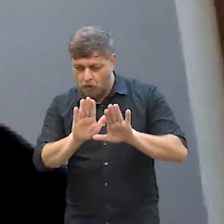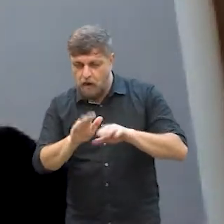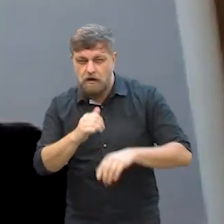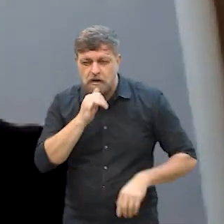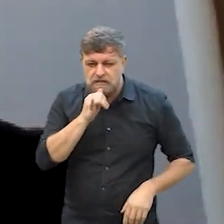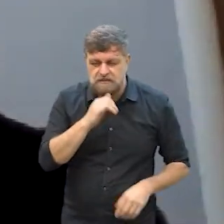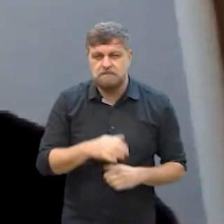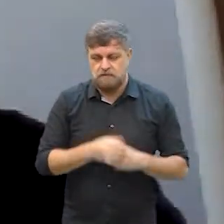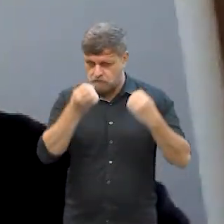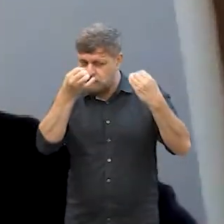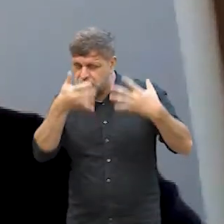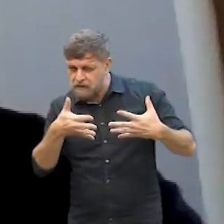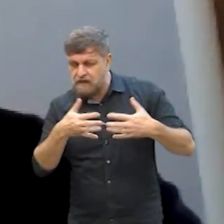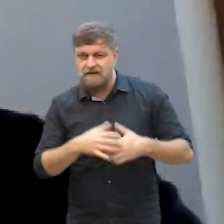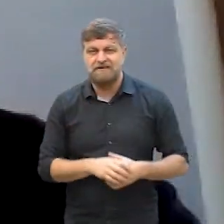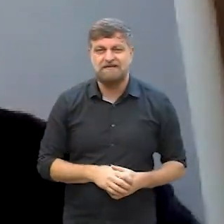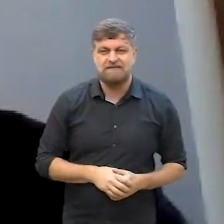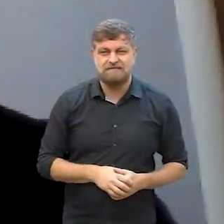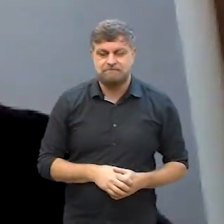exemplo,